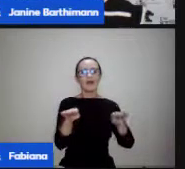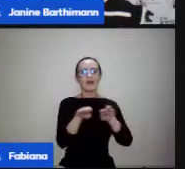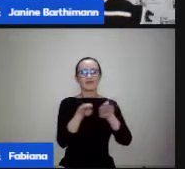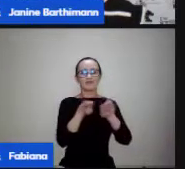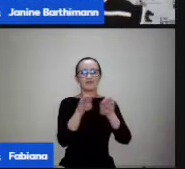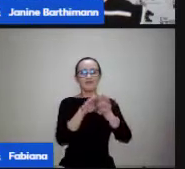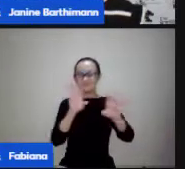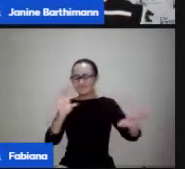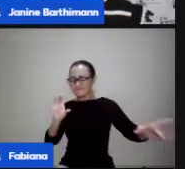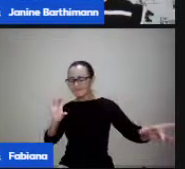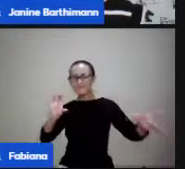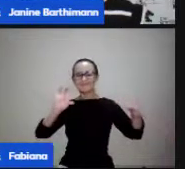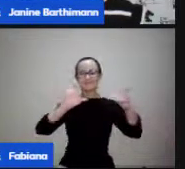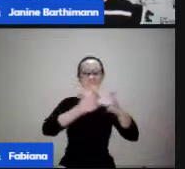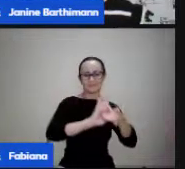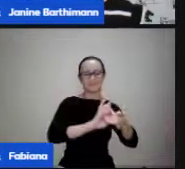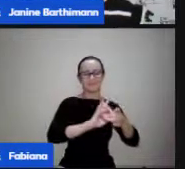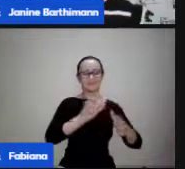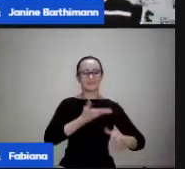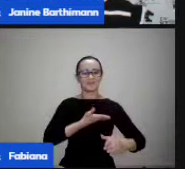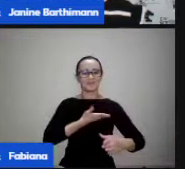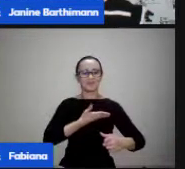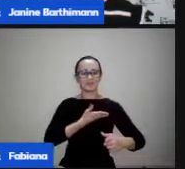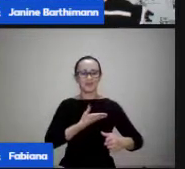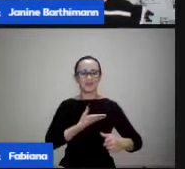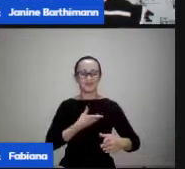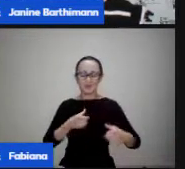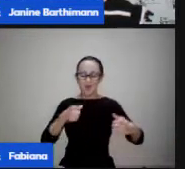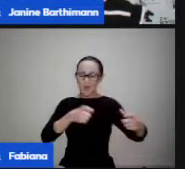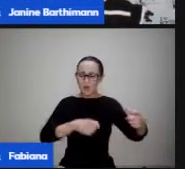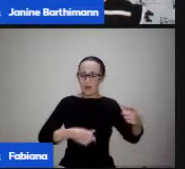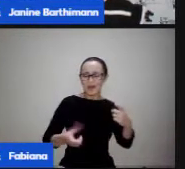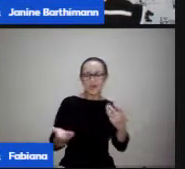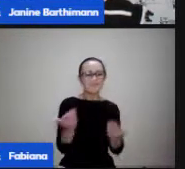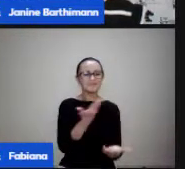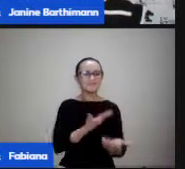de amizade, é criar ambiente de camaradagem, é